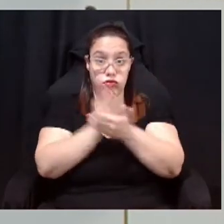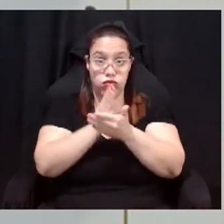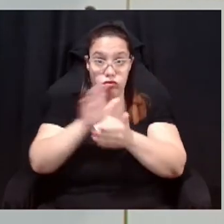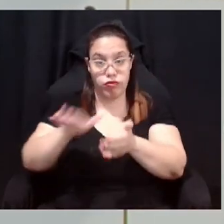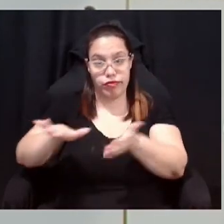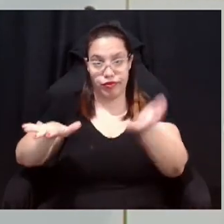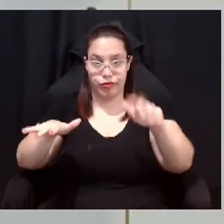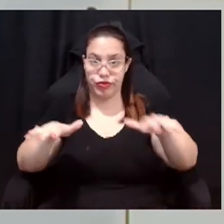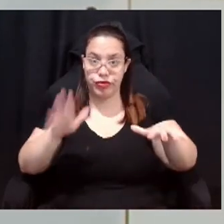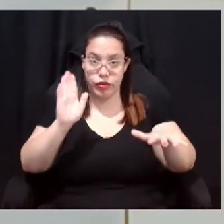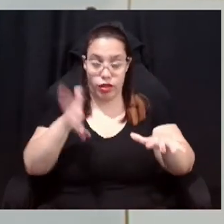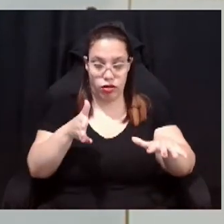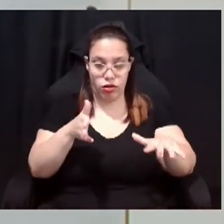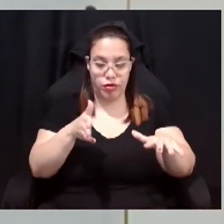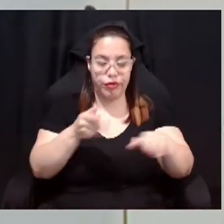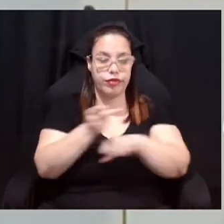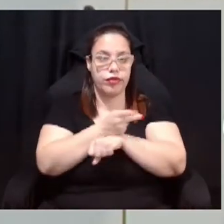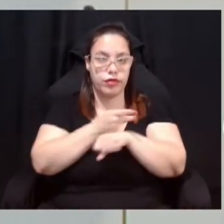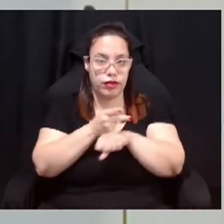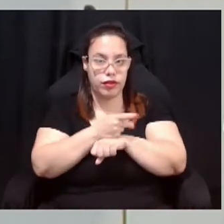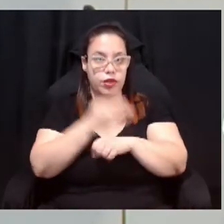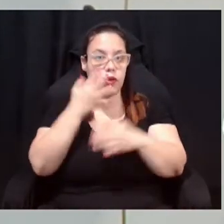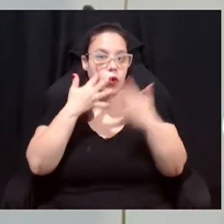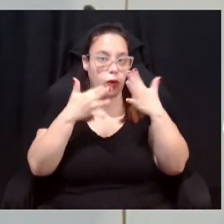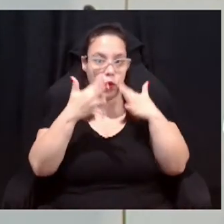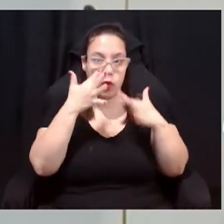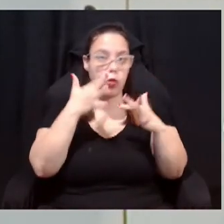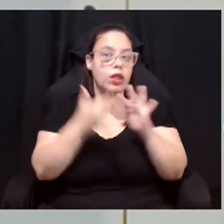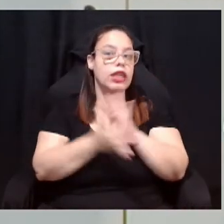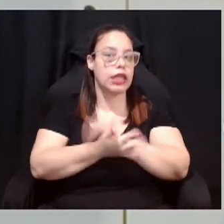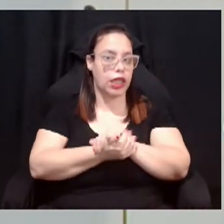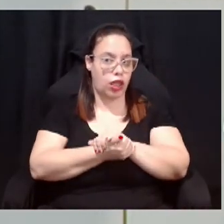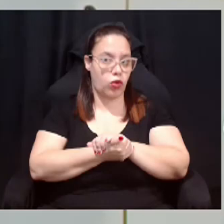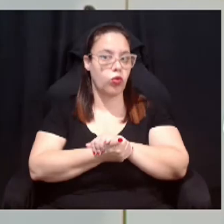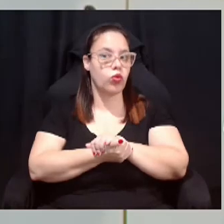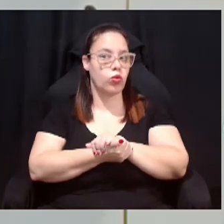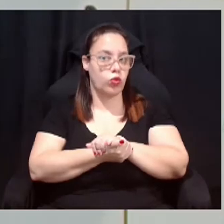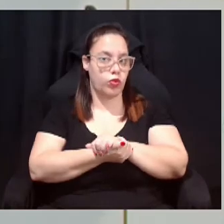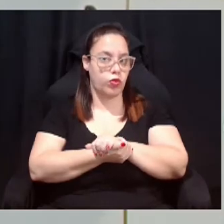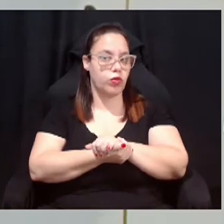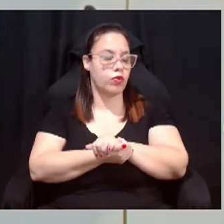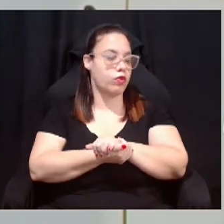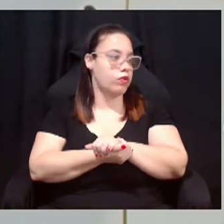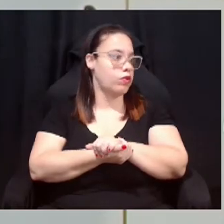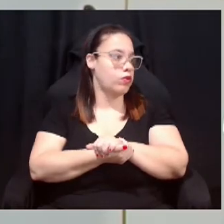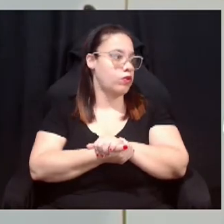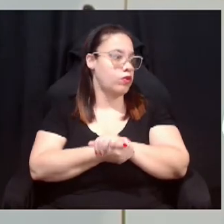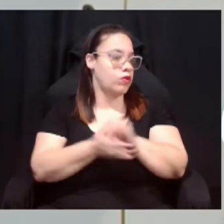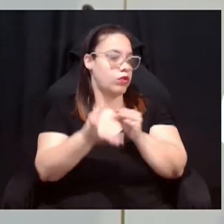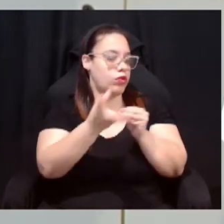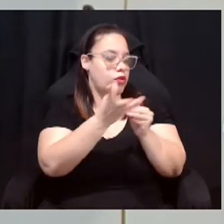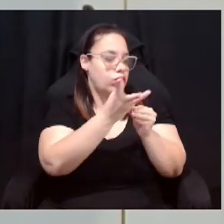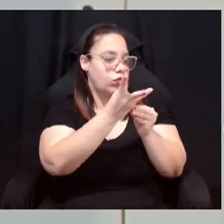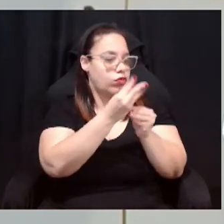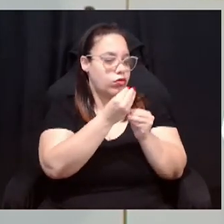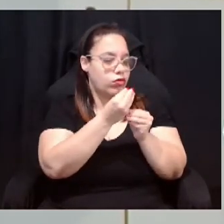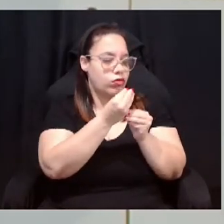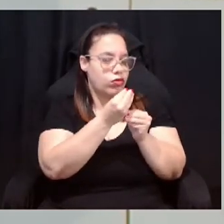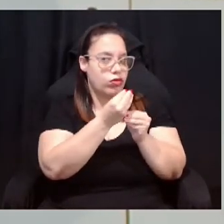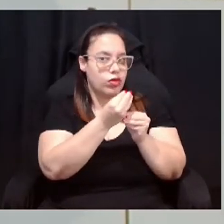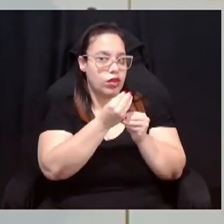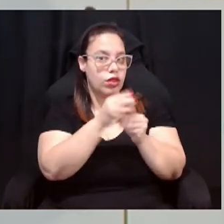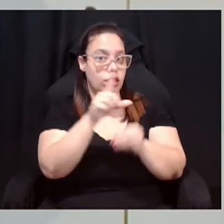então tem bastante gente se interessando por aí. E é um artesanato que tem bastante saída,